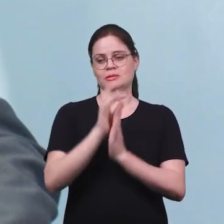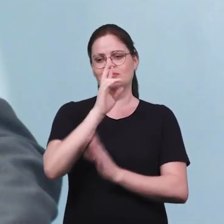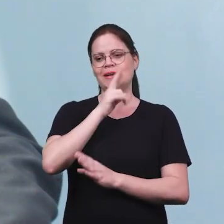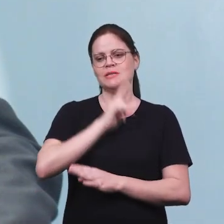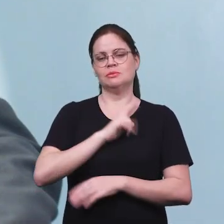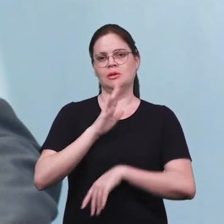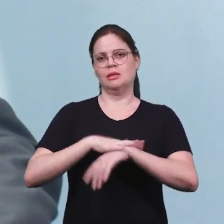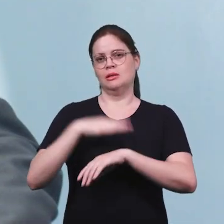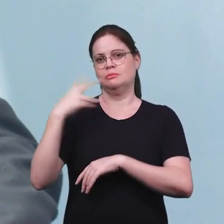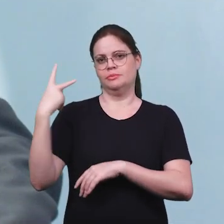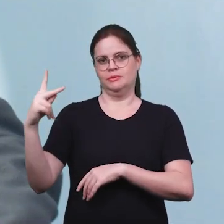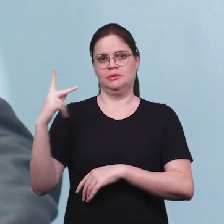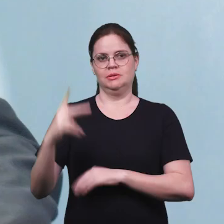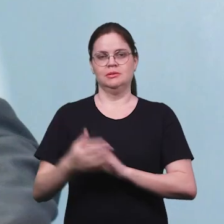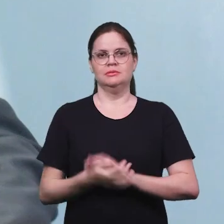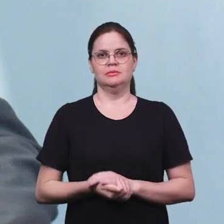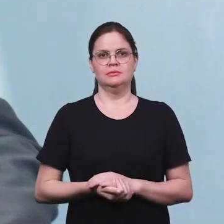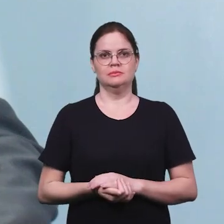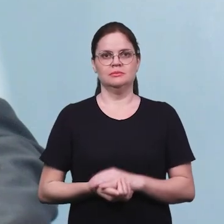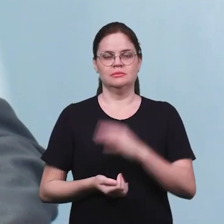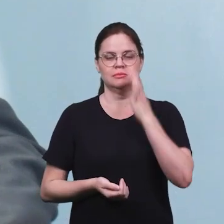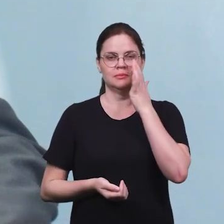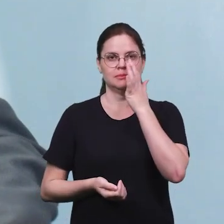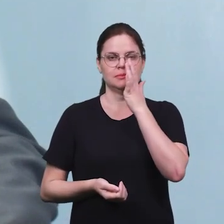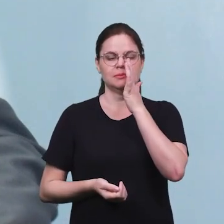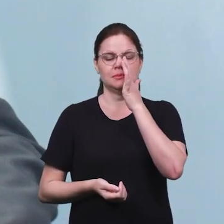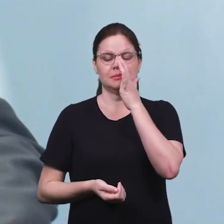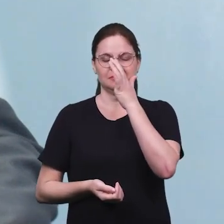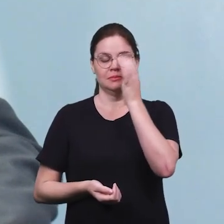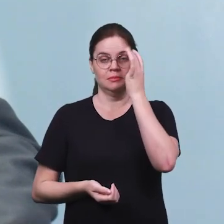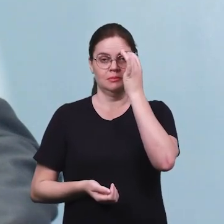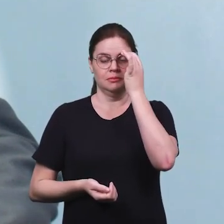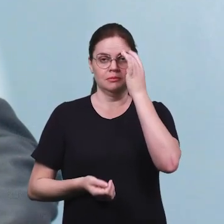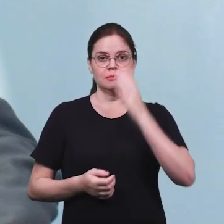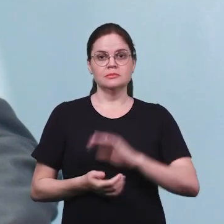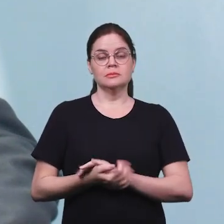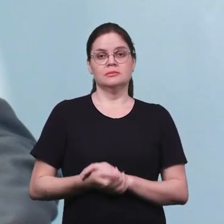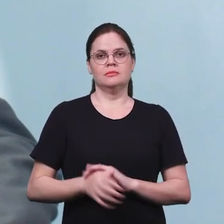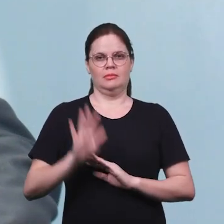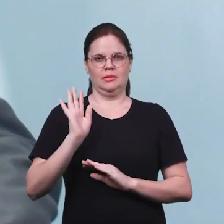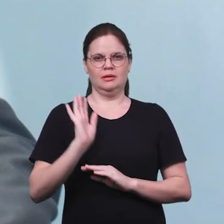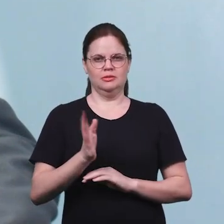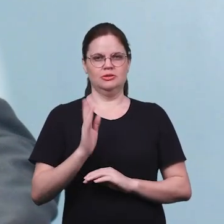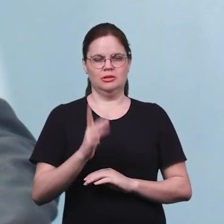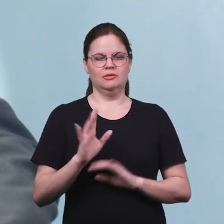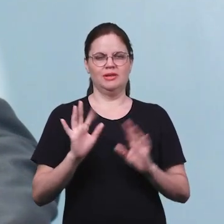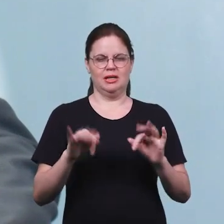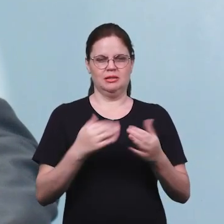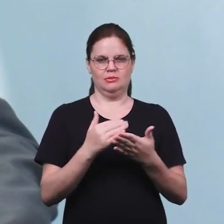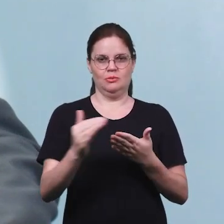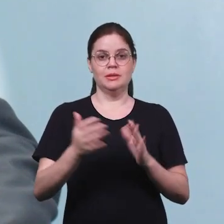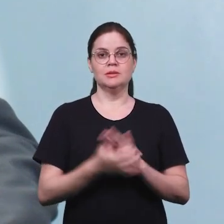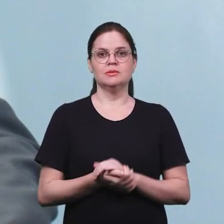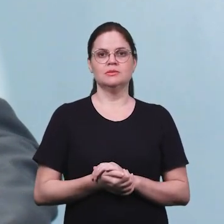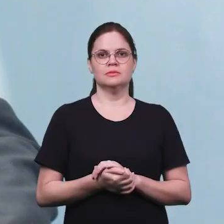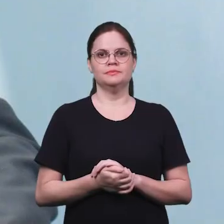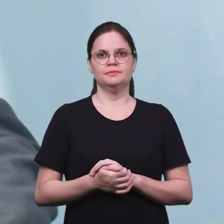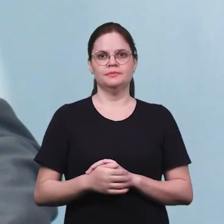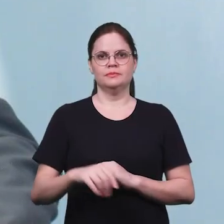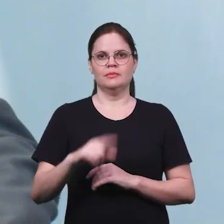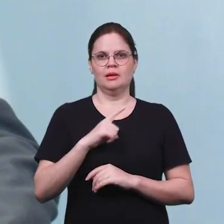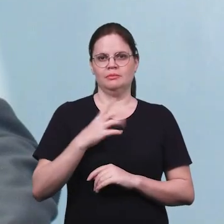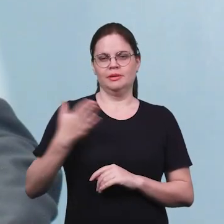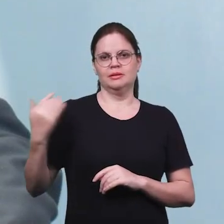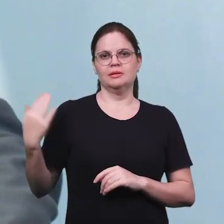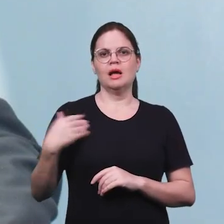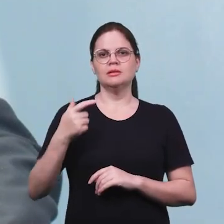E já encerrando essa abertura, esses dias atrás nós estávamos no Vinde a Mim e uma